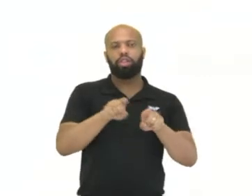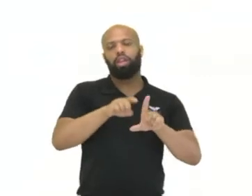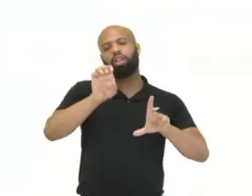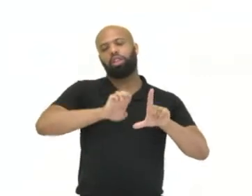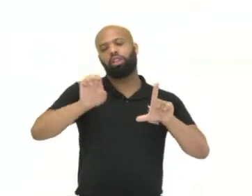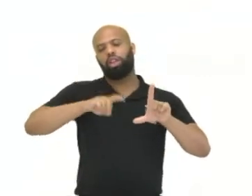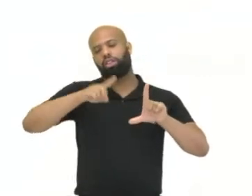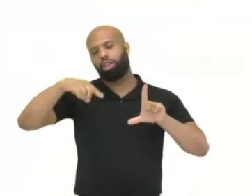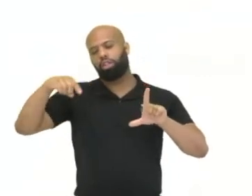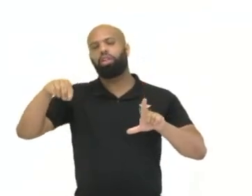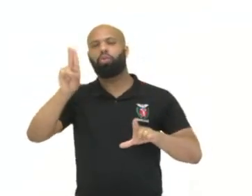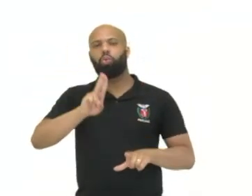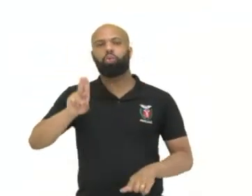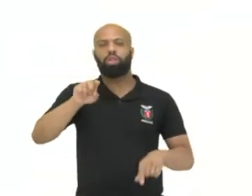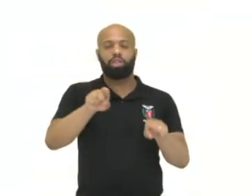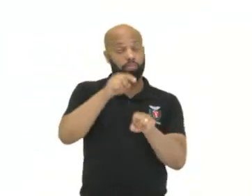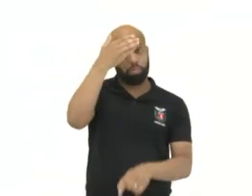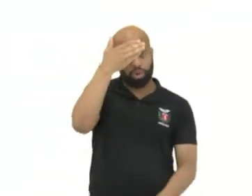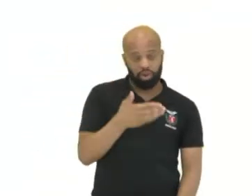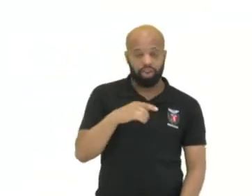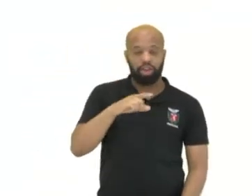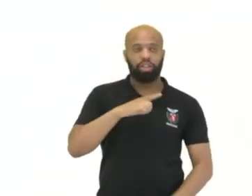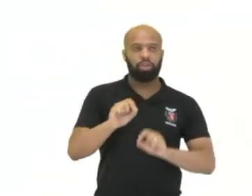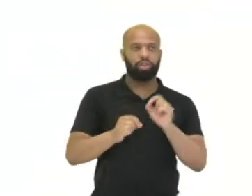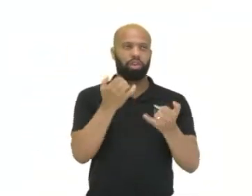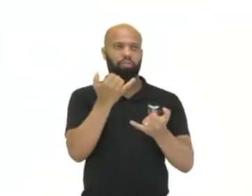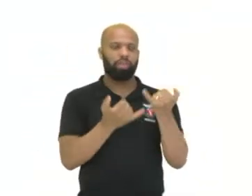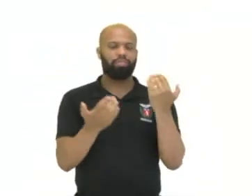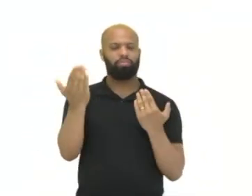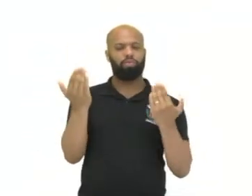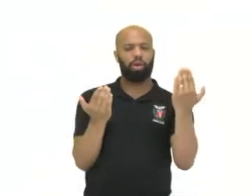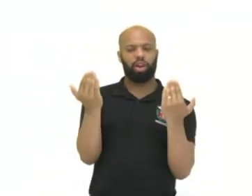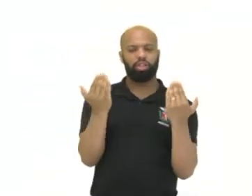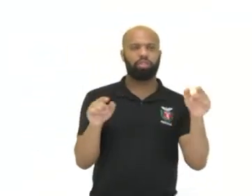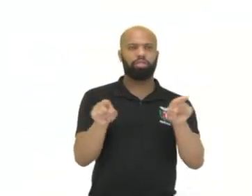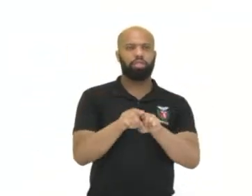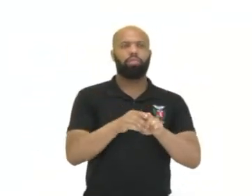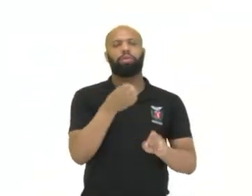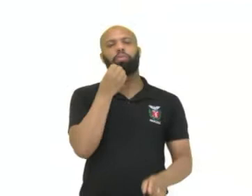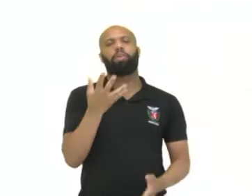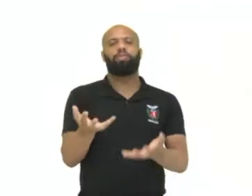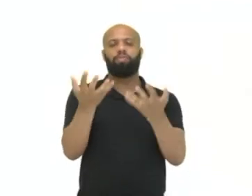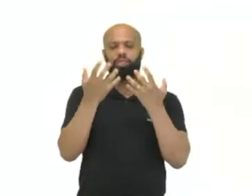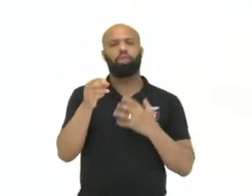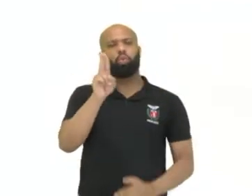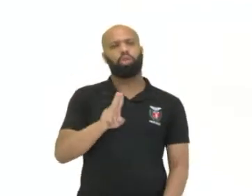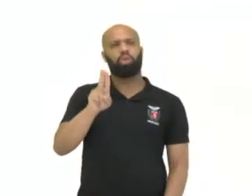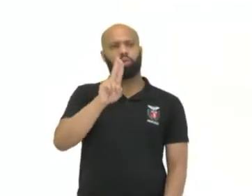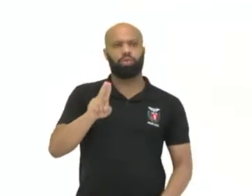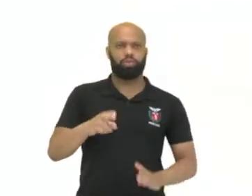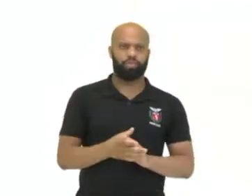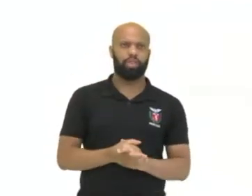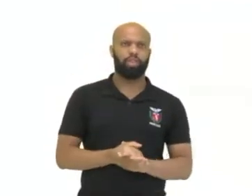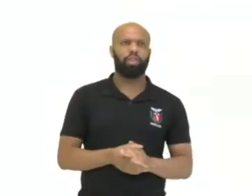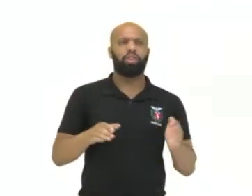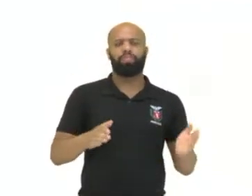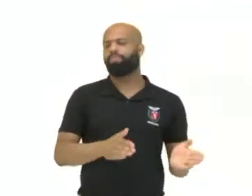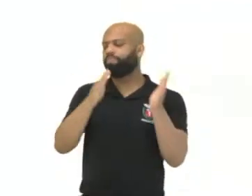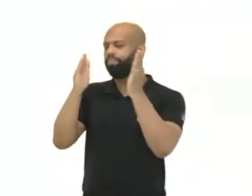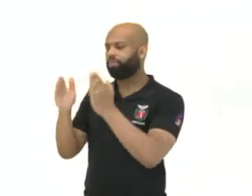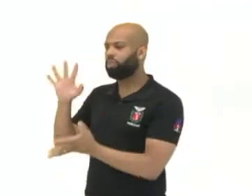efeito, evidência. Analogias são sempre bem-vindos, são os que a gente mais utiliza até. E a